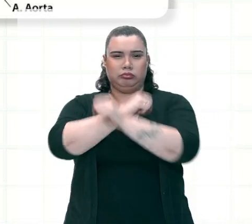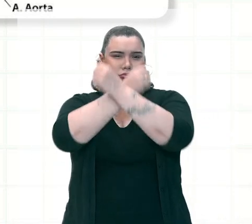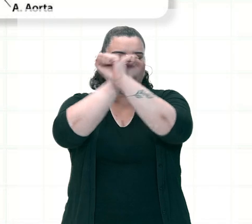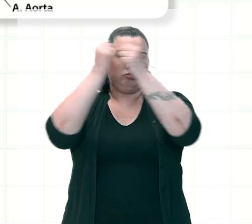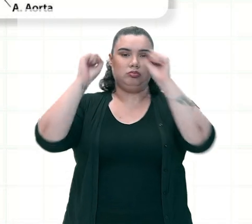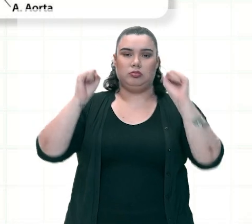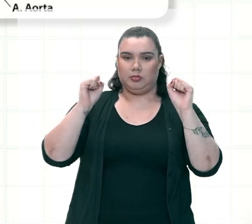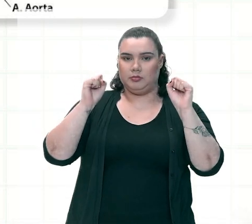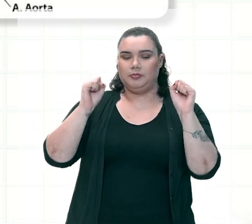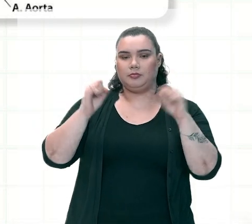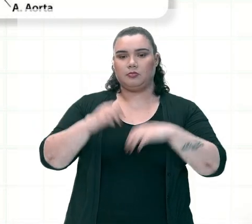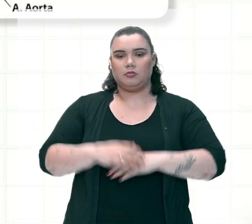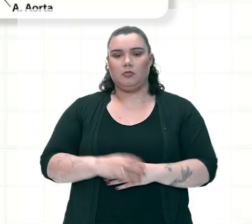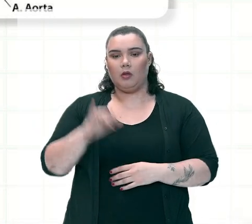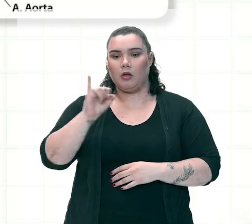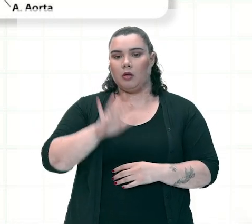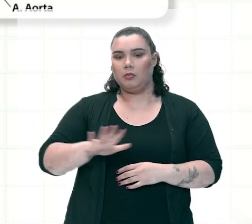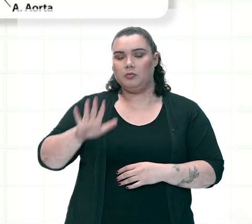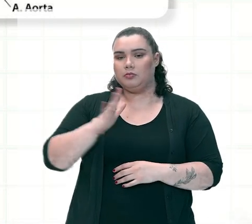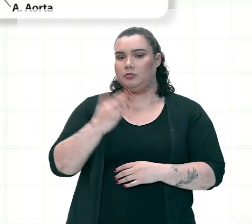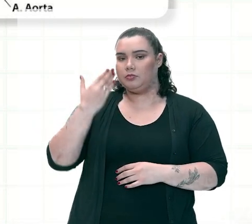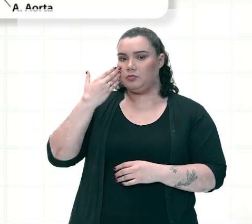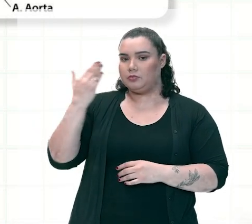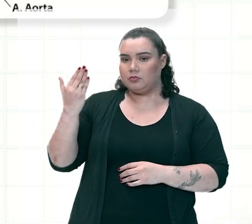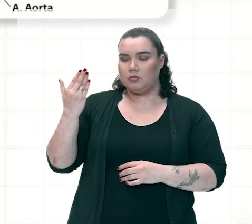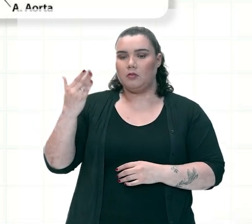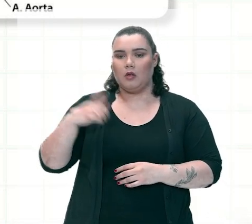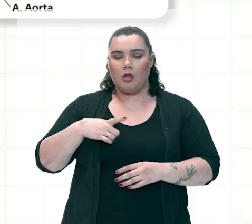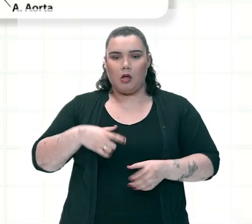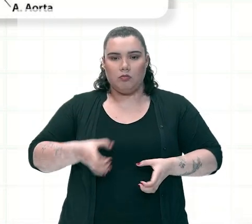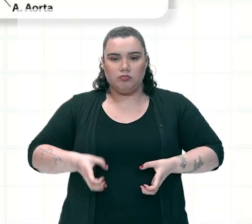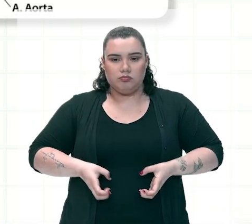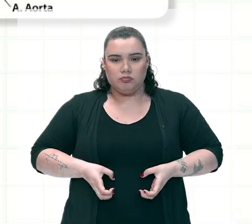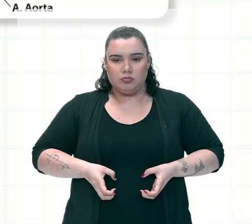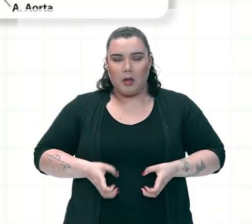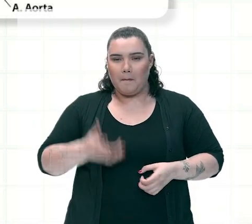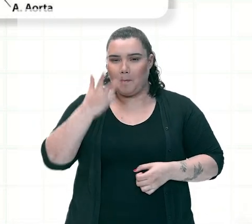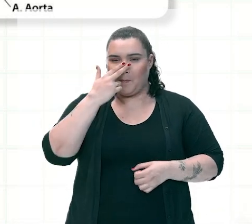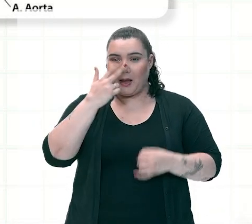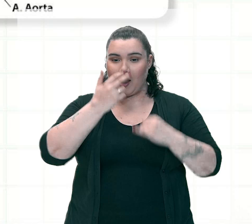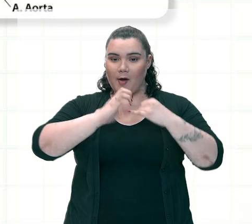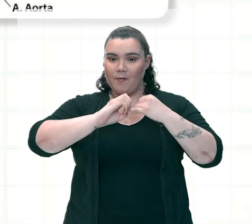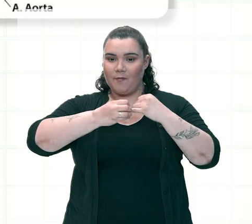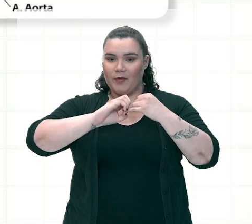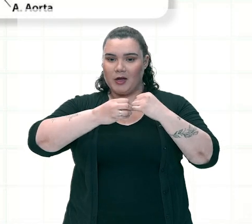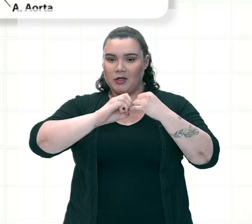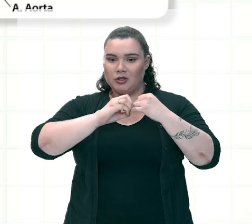está localizada. Na nossa imagem você observa aqui os rins, olha, parecem dois feijões